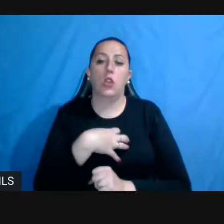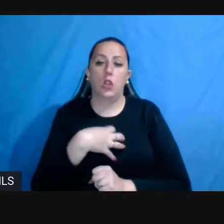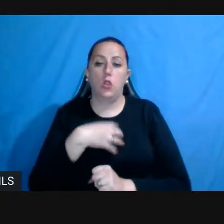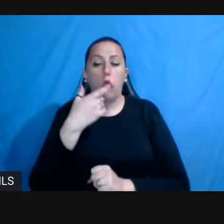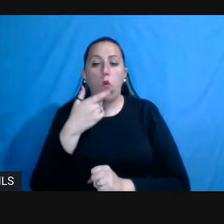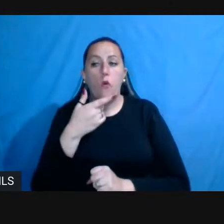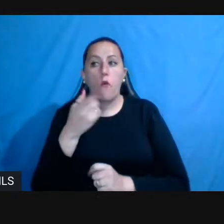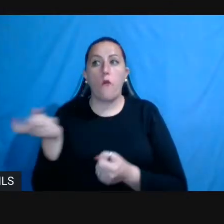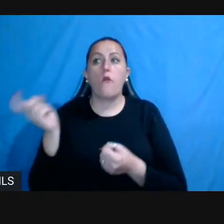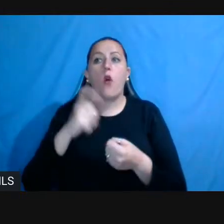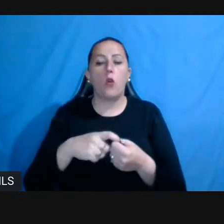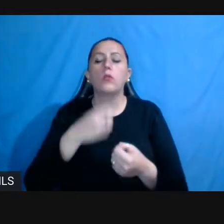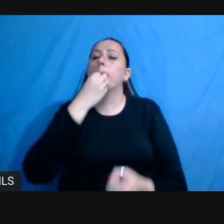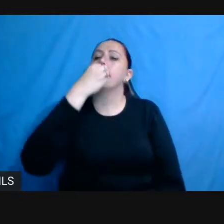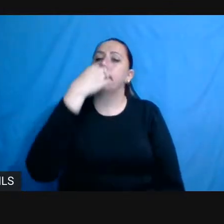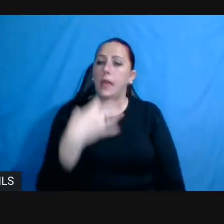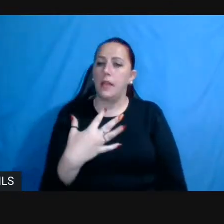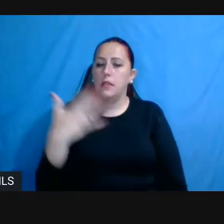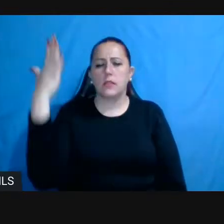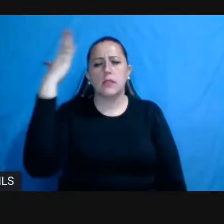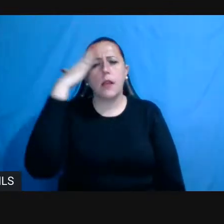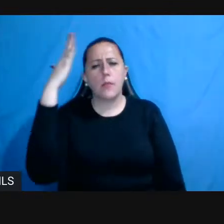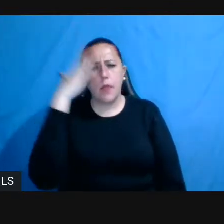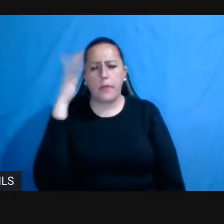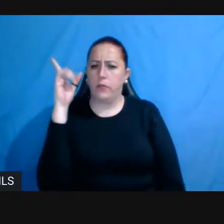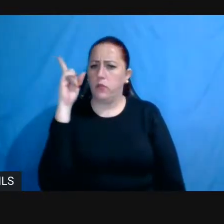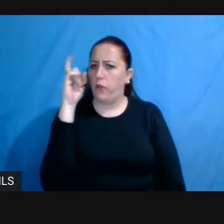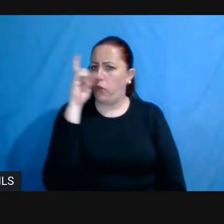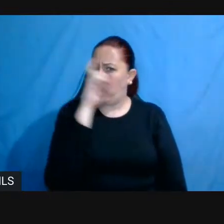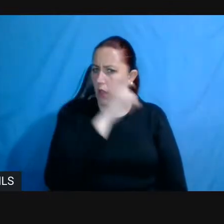possível. Sabemos das dificuldades,